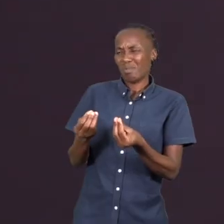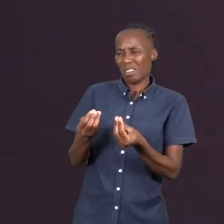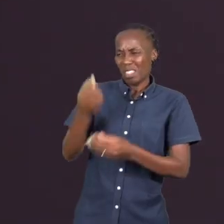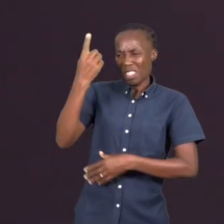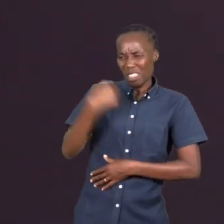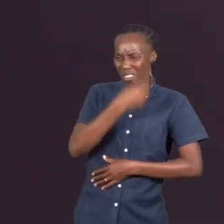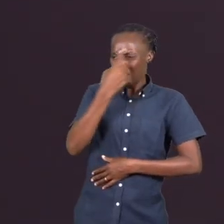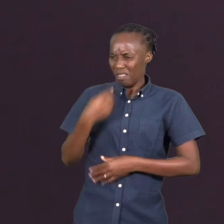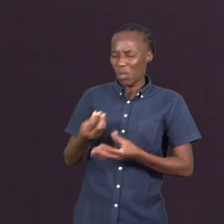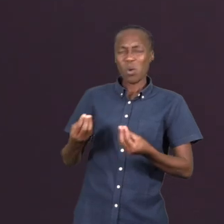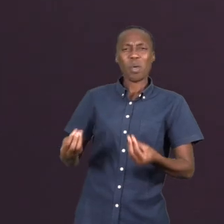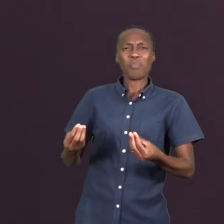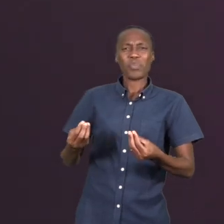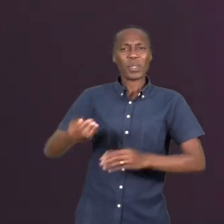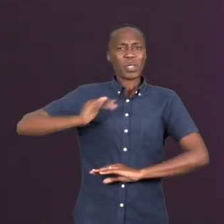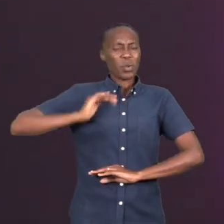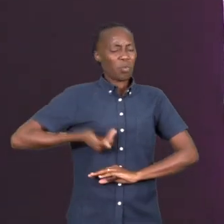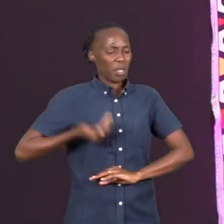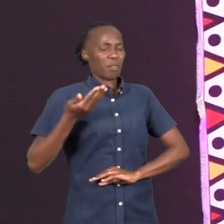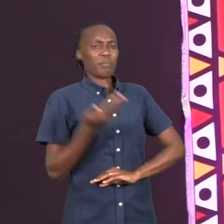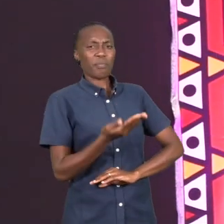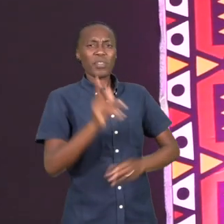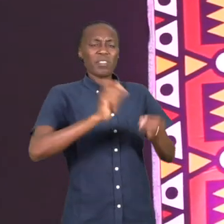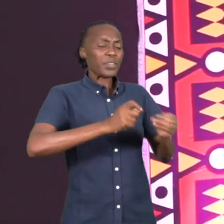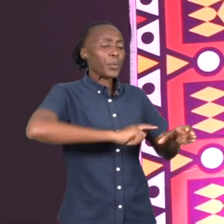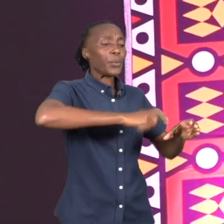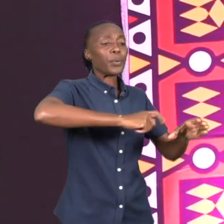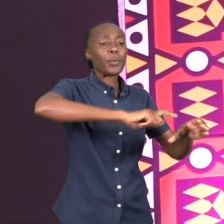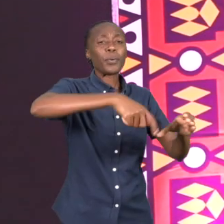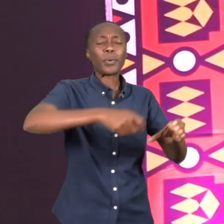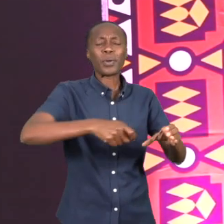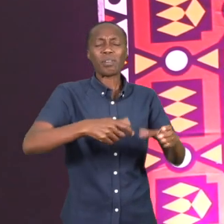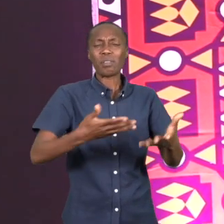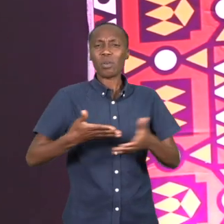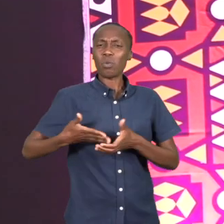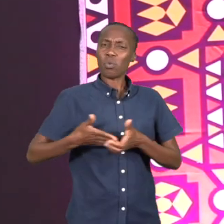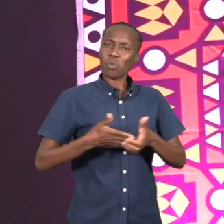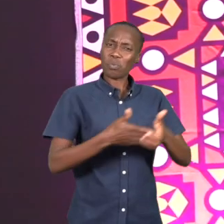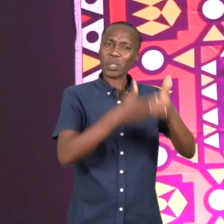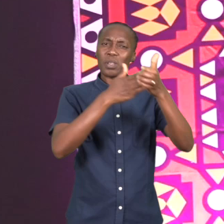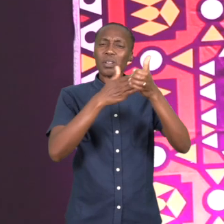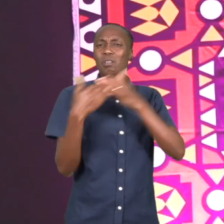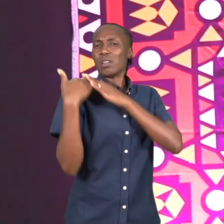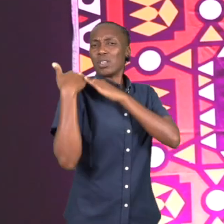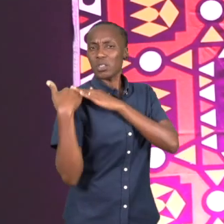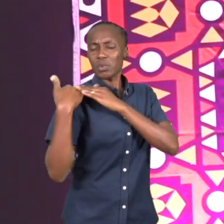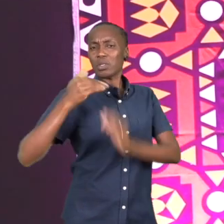É pedir demais que ser mulher não nos limite a ficar confinadas dentro de cozinhas para cumprir o papel de donas de